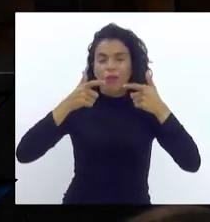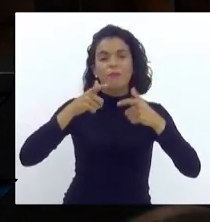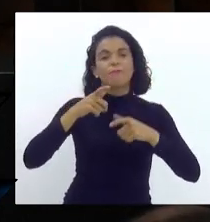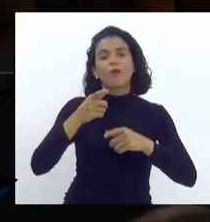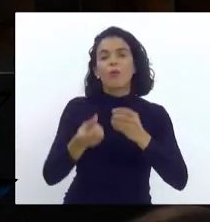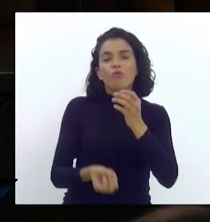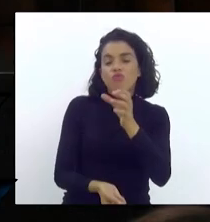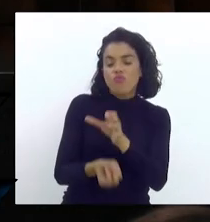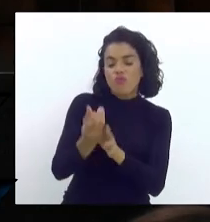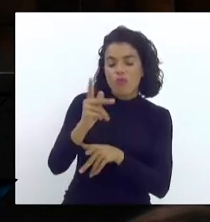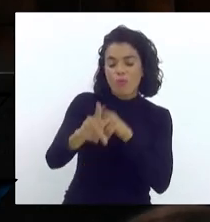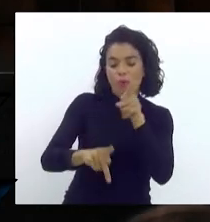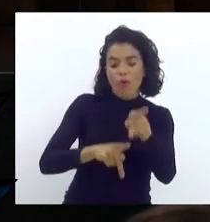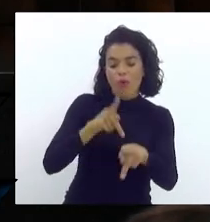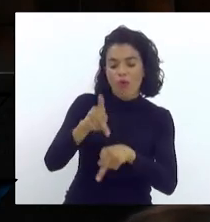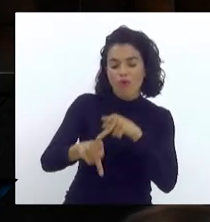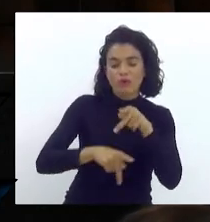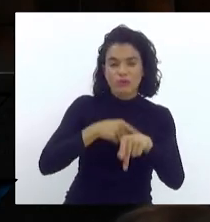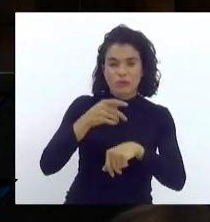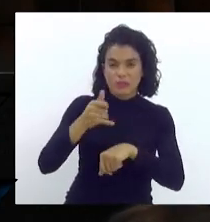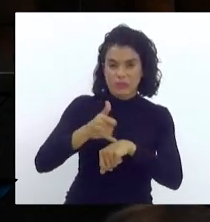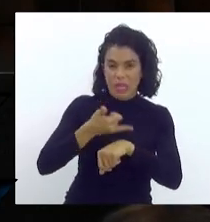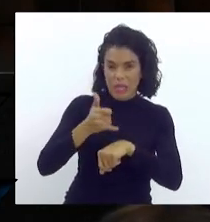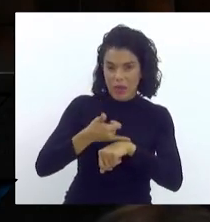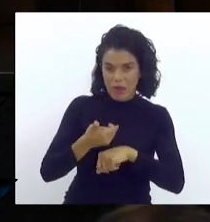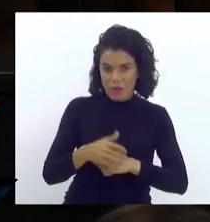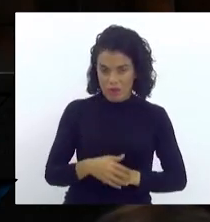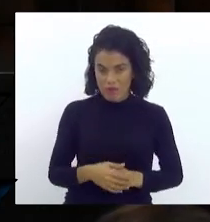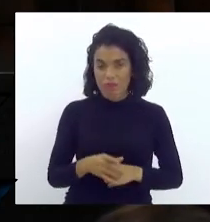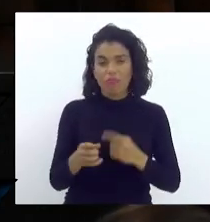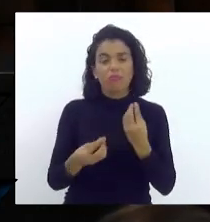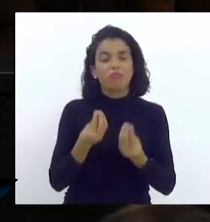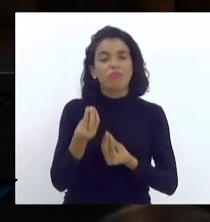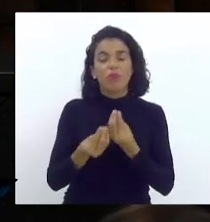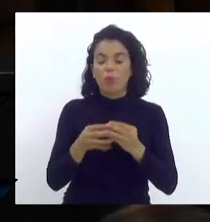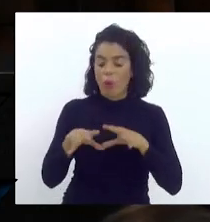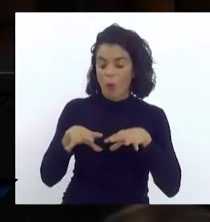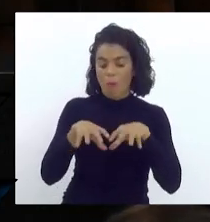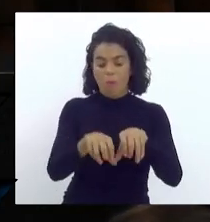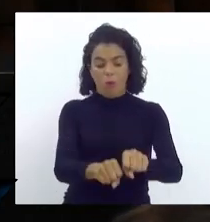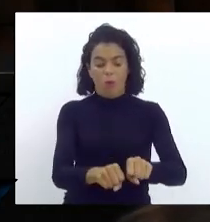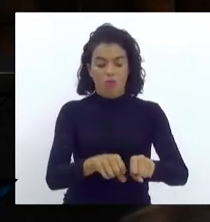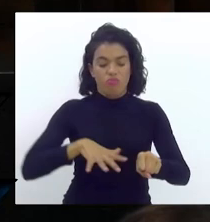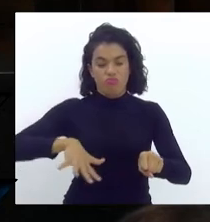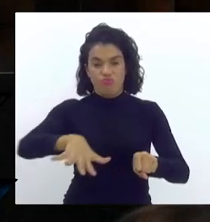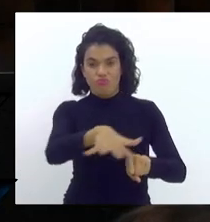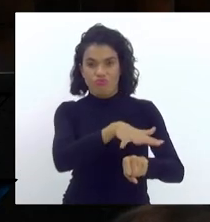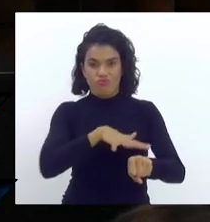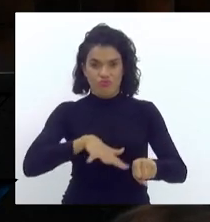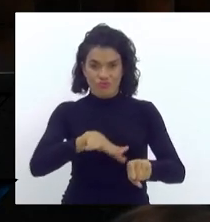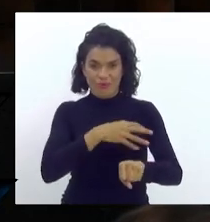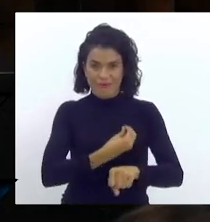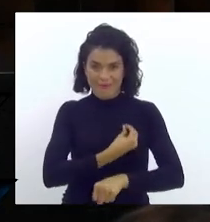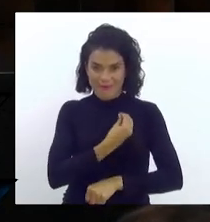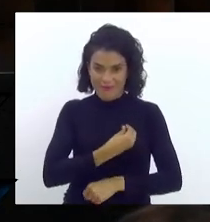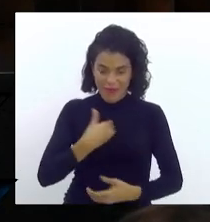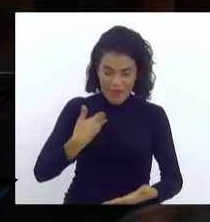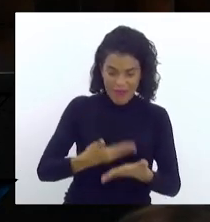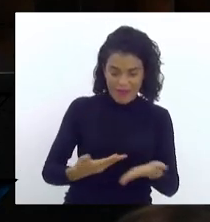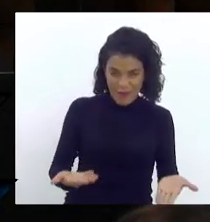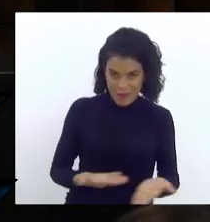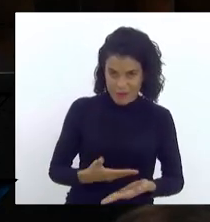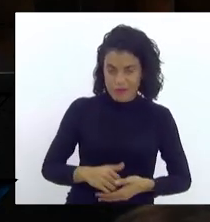povo de Israel e a conquista das terras onde eles vivem até